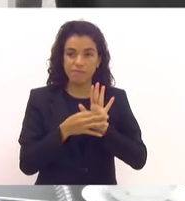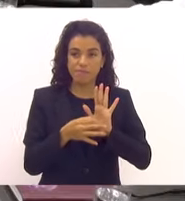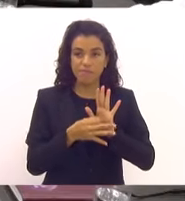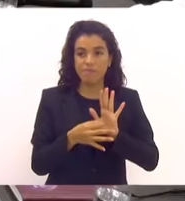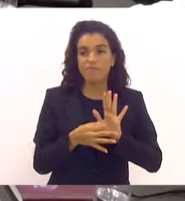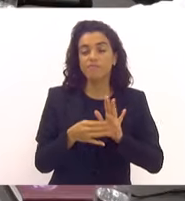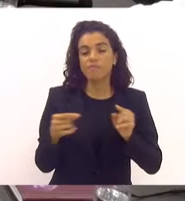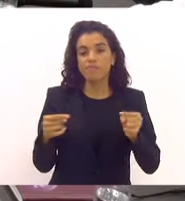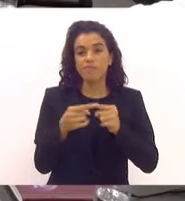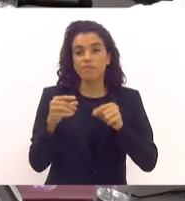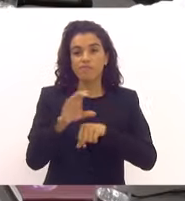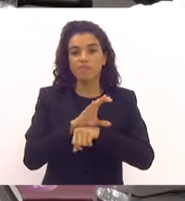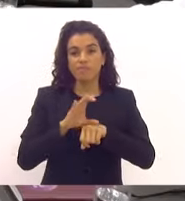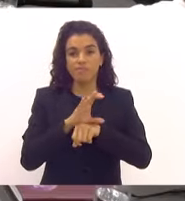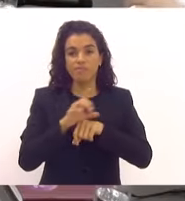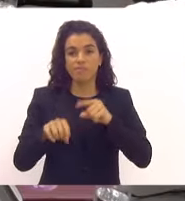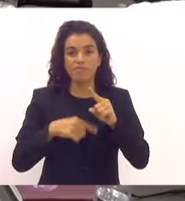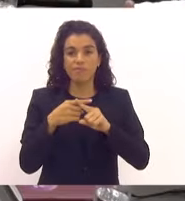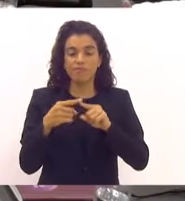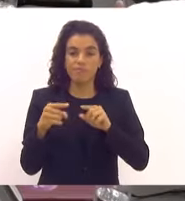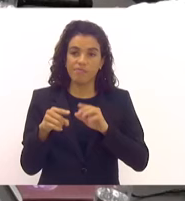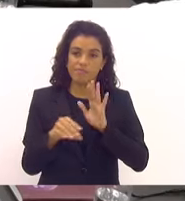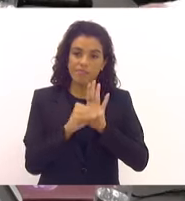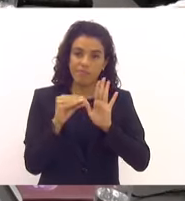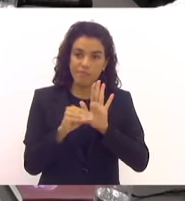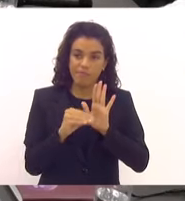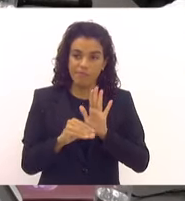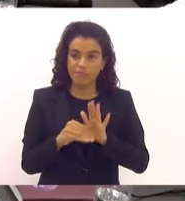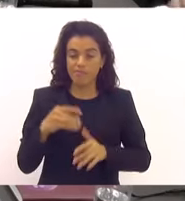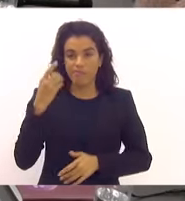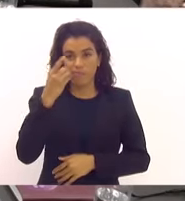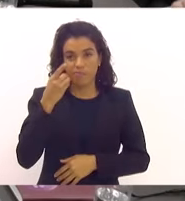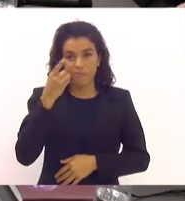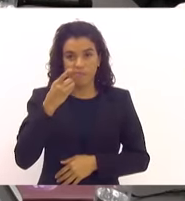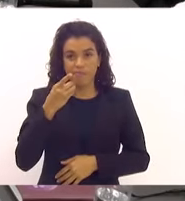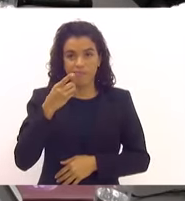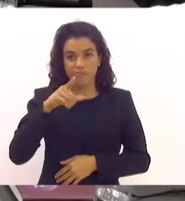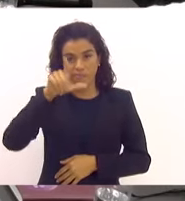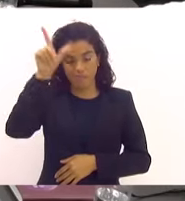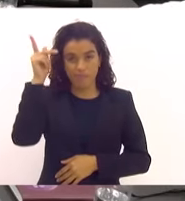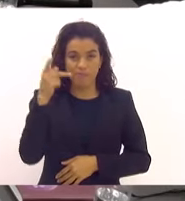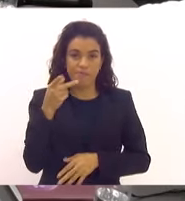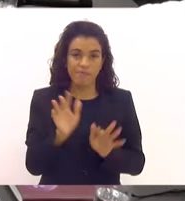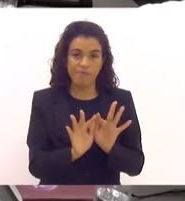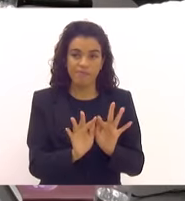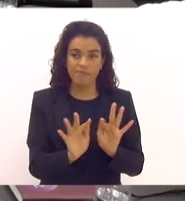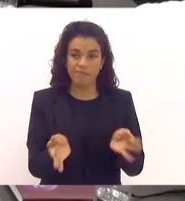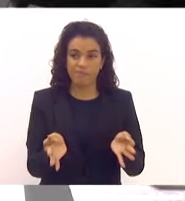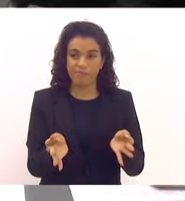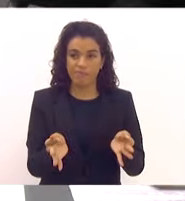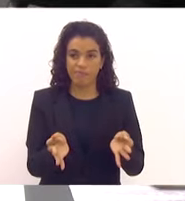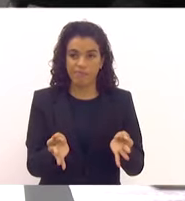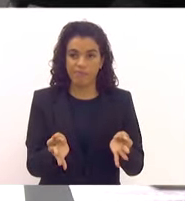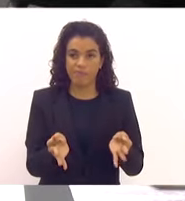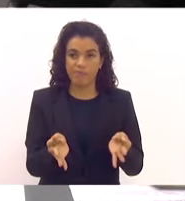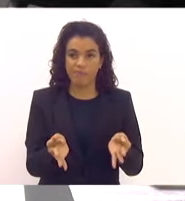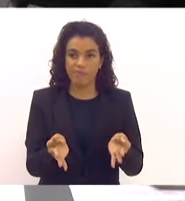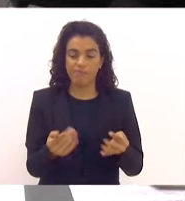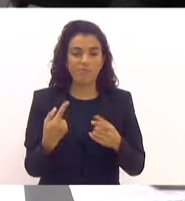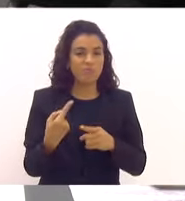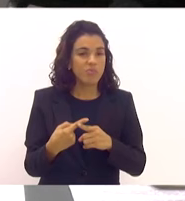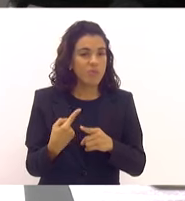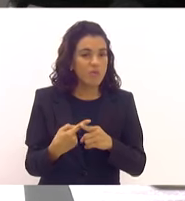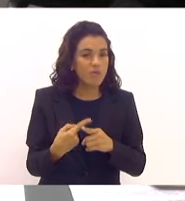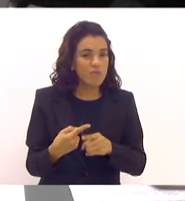pela juridicidade com emendas em discussão para discutir, deputado Luiz Paulo. Simples, senhor presidente. Por que